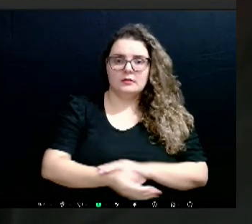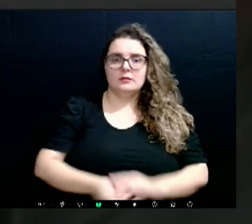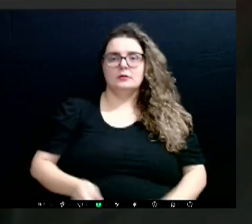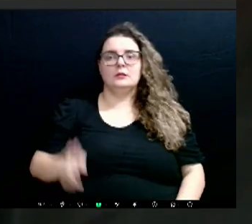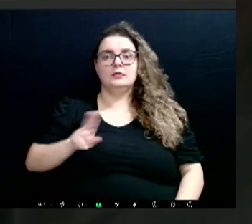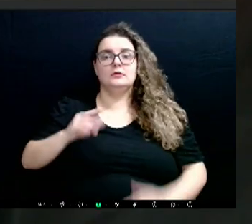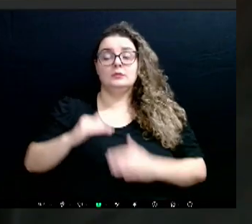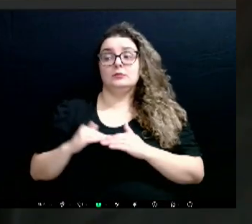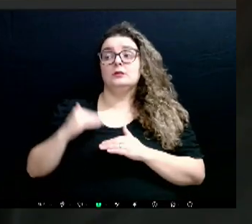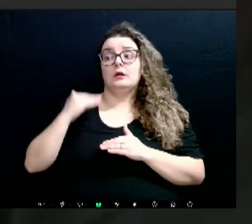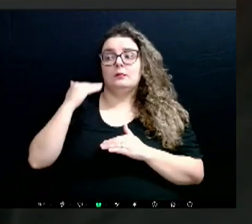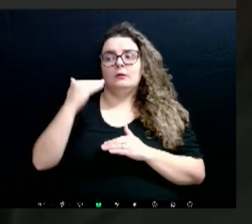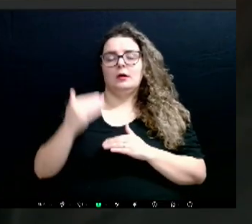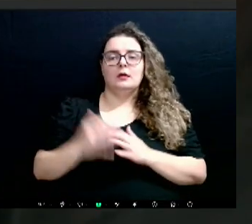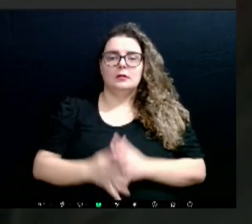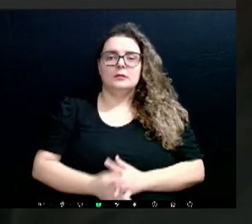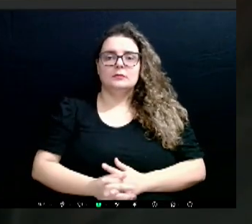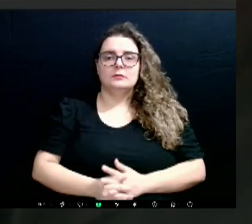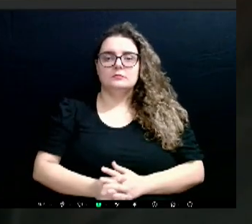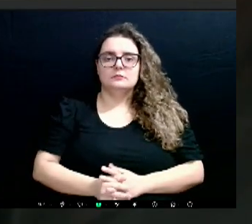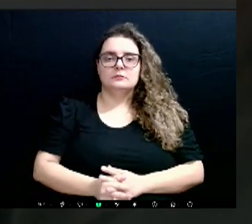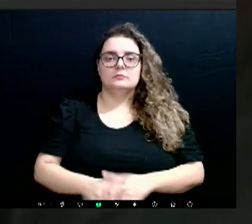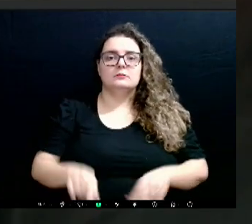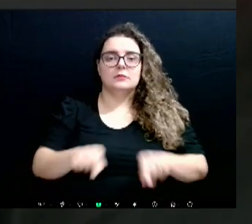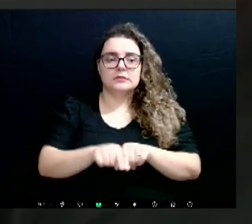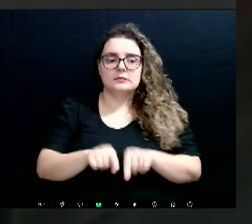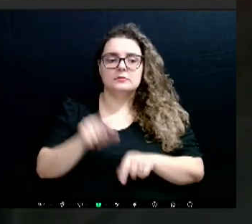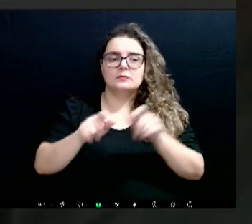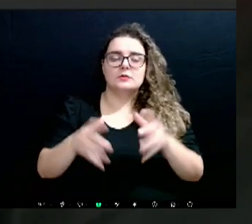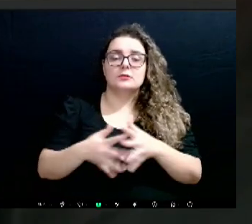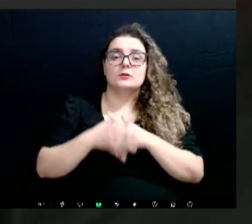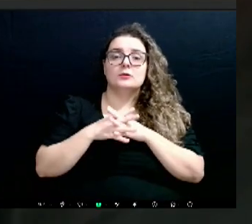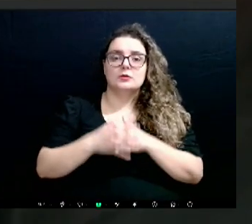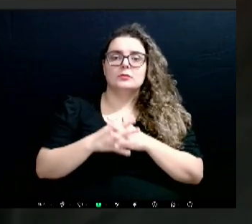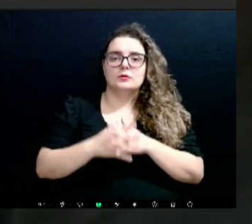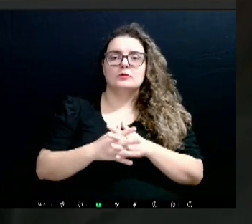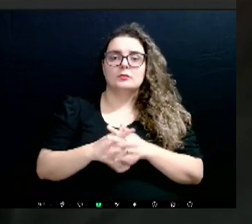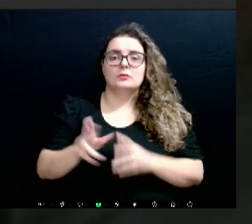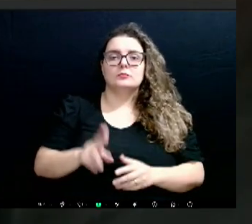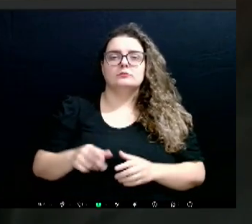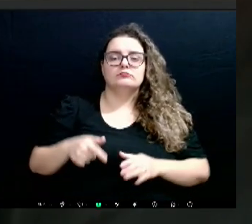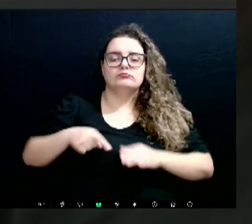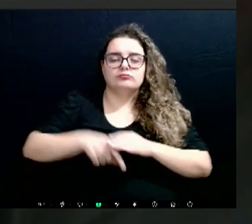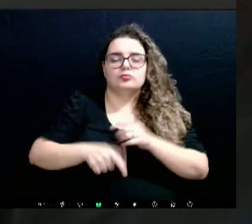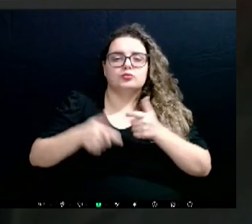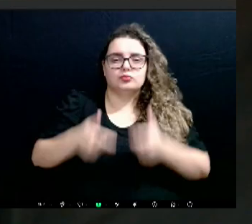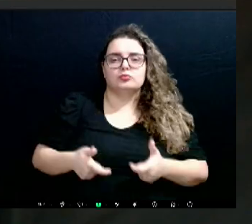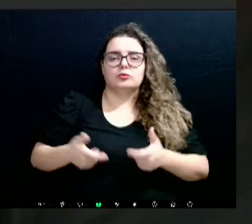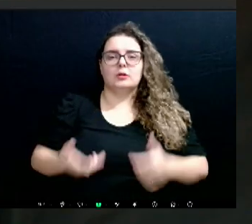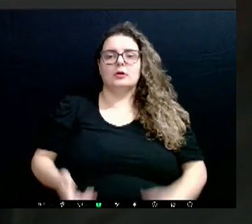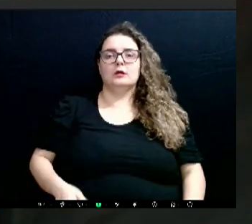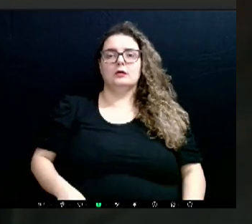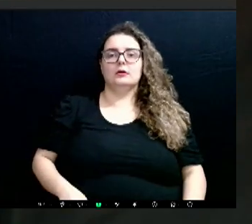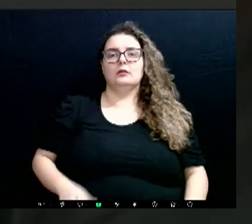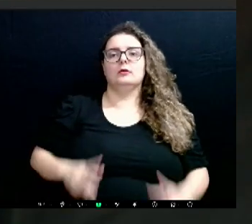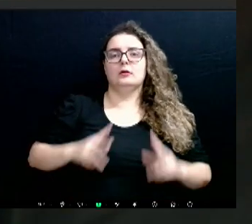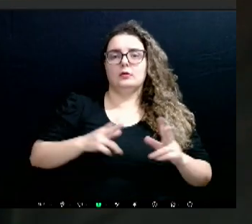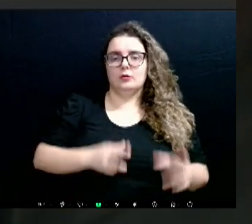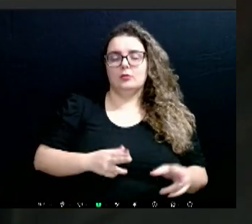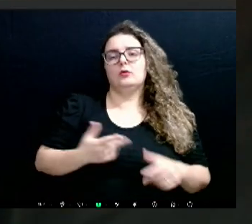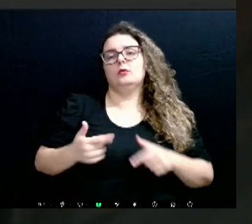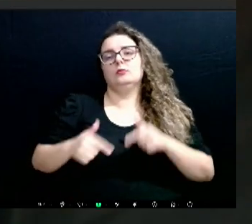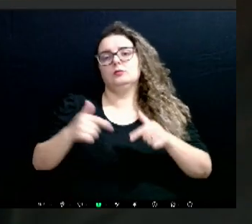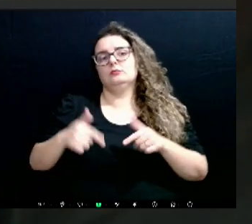né? Só que daí também muita gente confunde o uso intenso por causa do trabalho, né, como a tal da dependência, mas